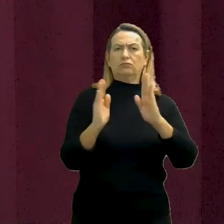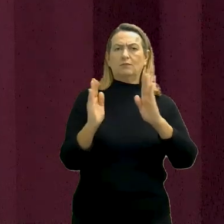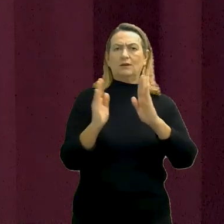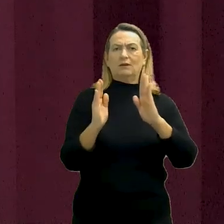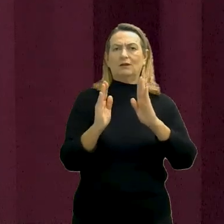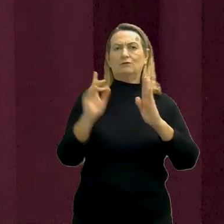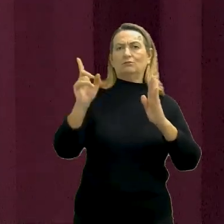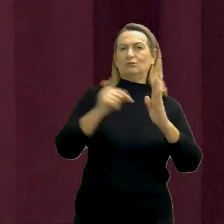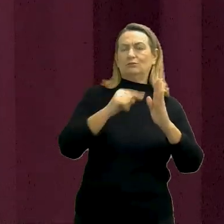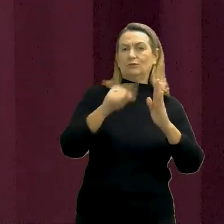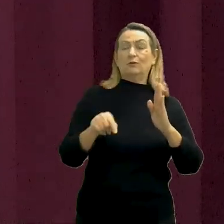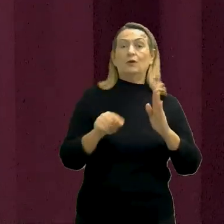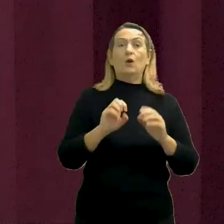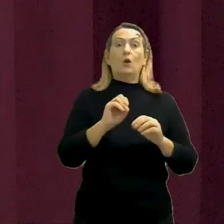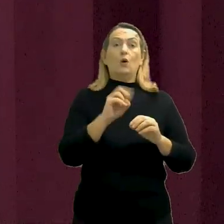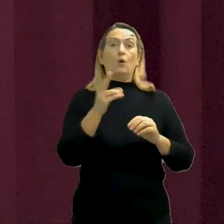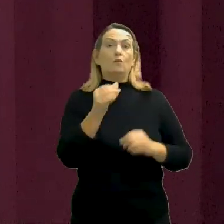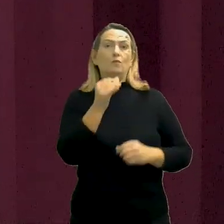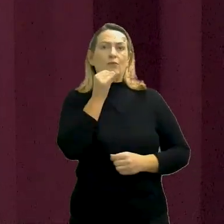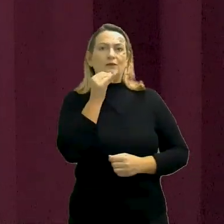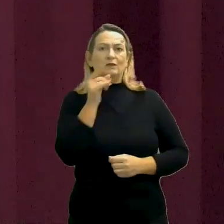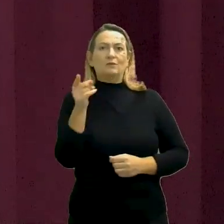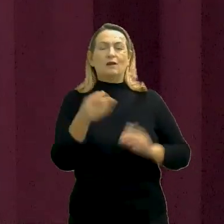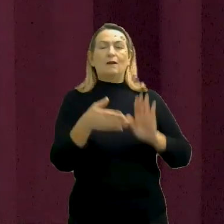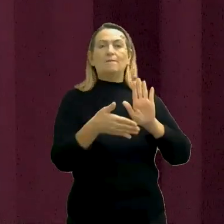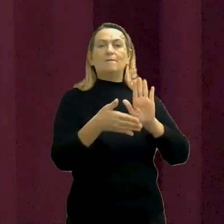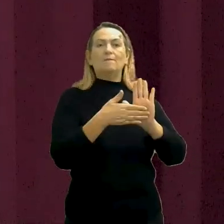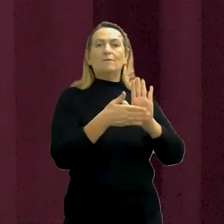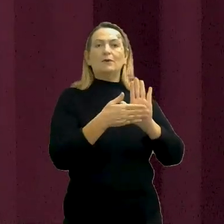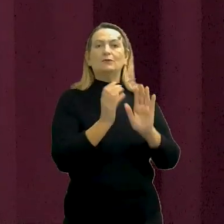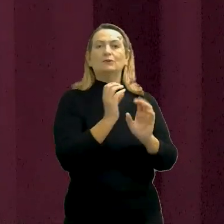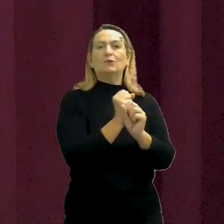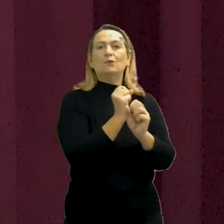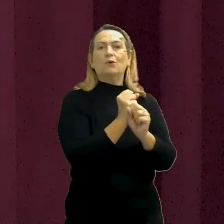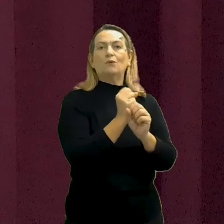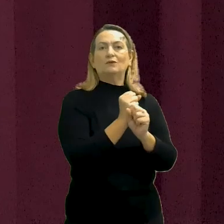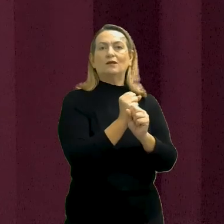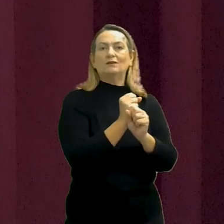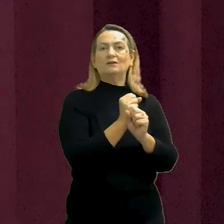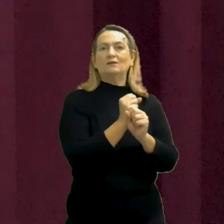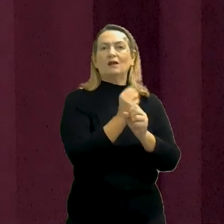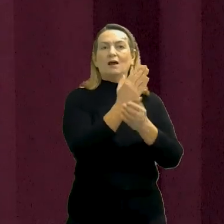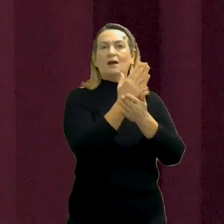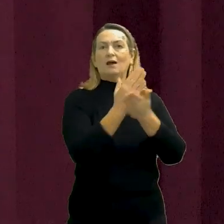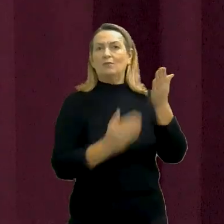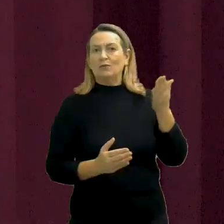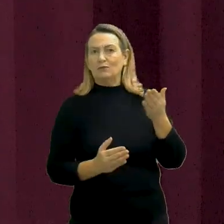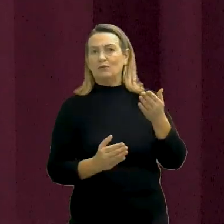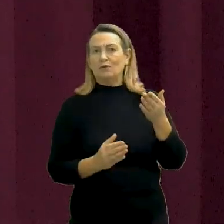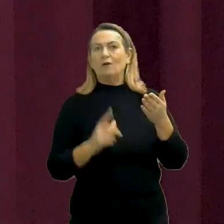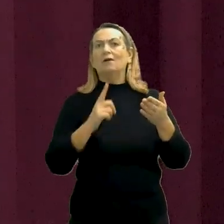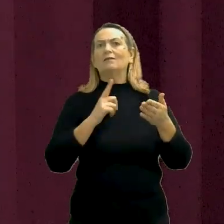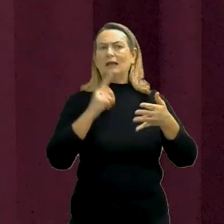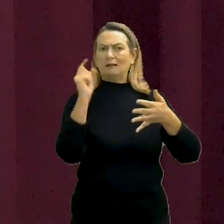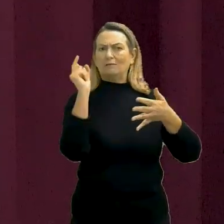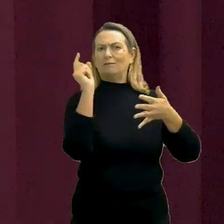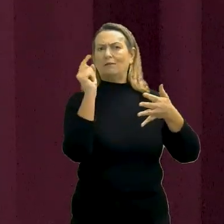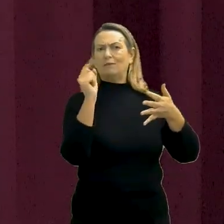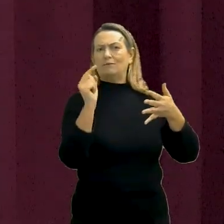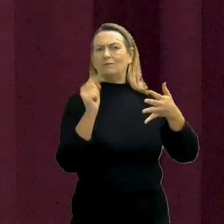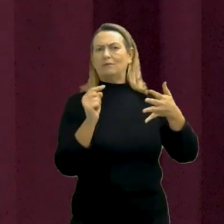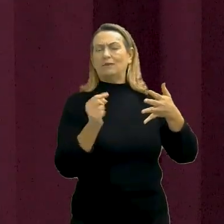foram desaprovadas pelo Tribunal de Contas por um ato de improbidade administrativa então o ministério público e a justiça